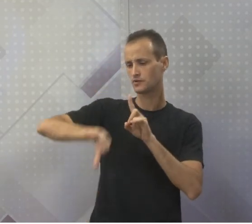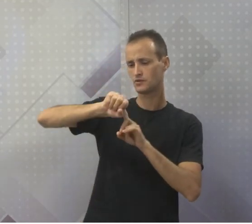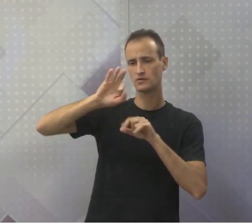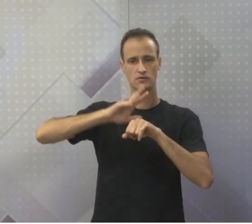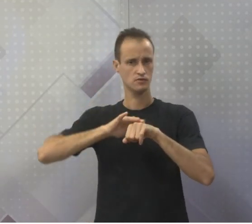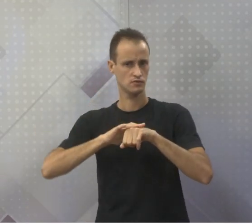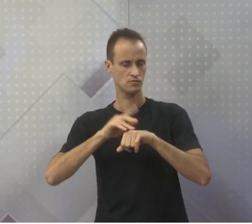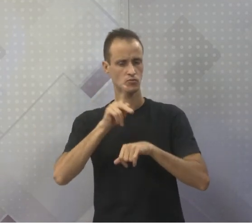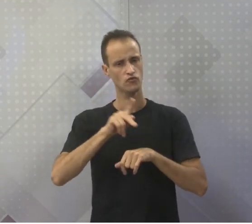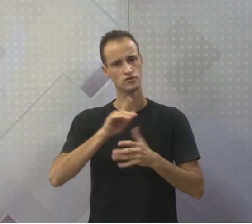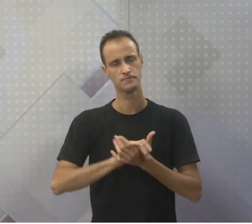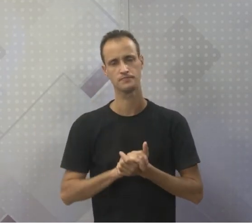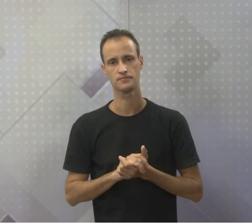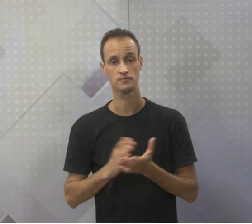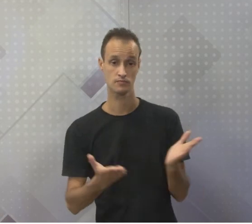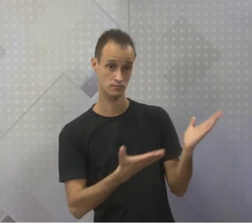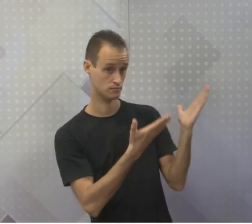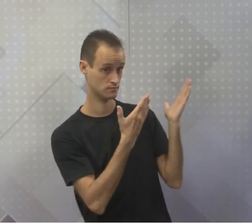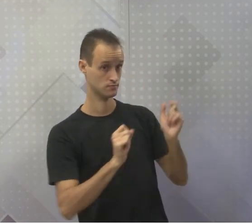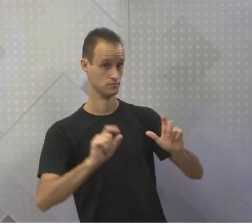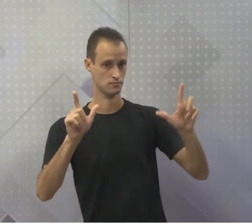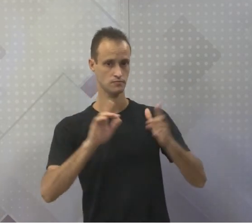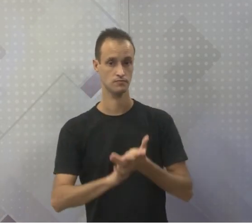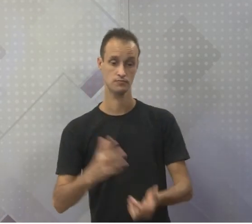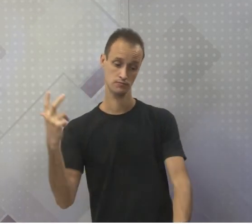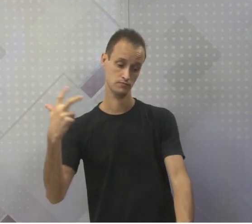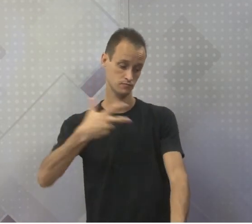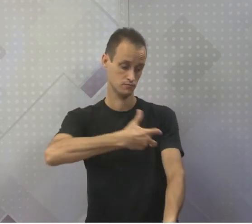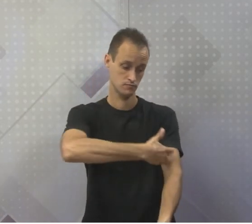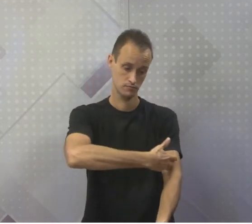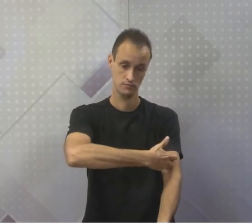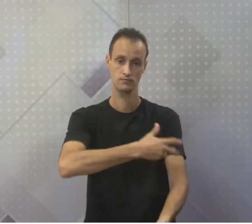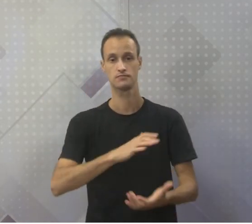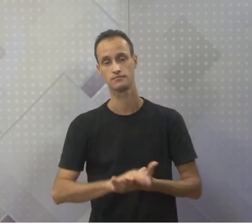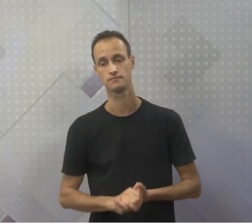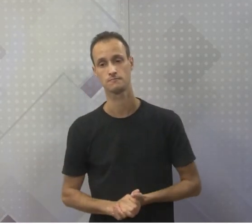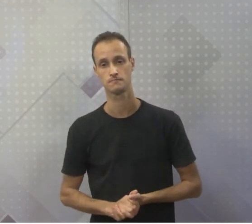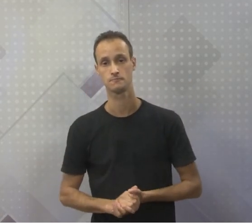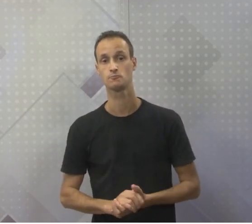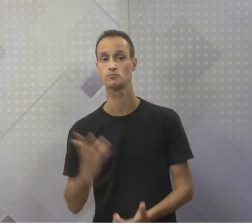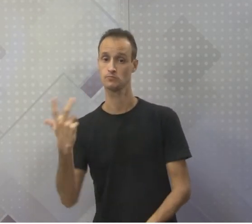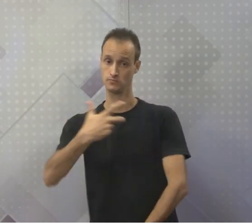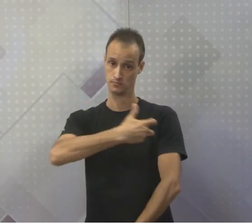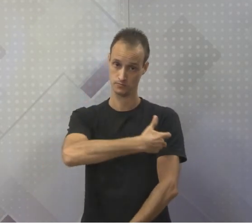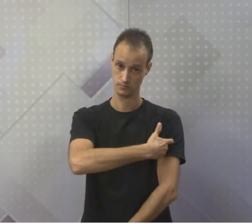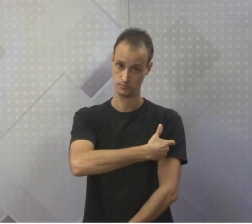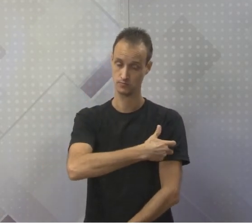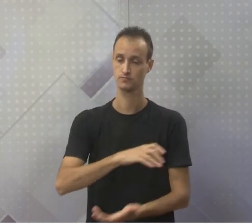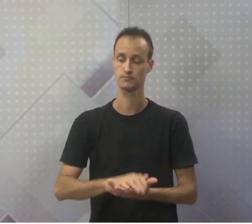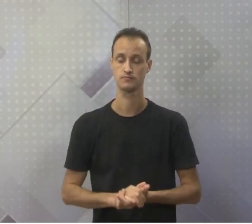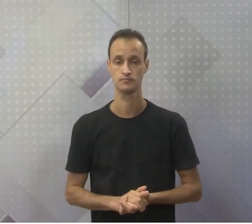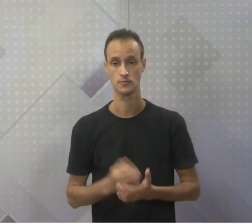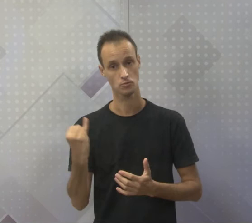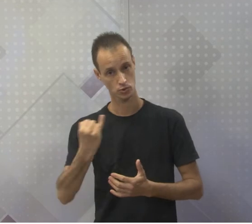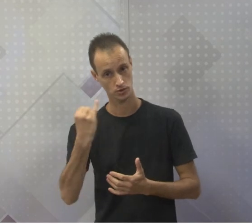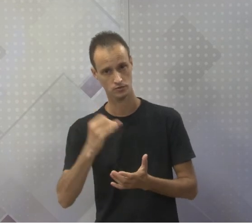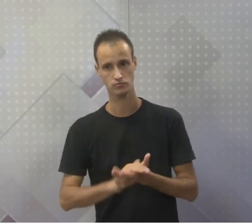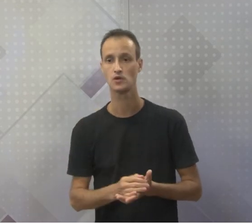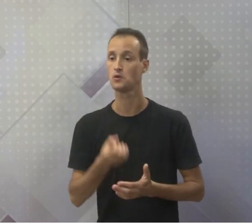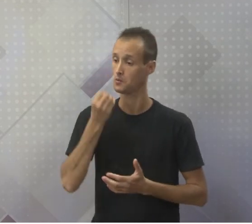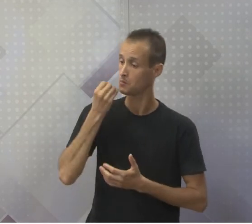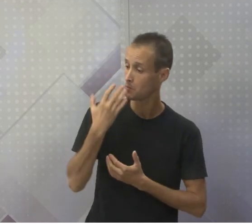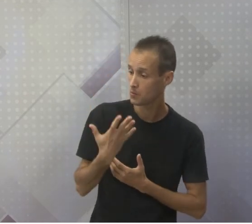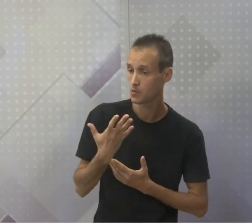professor Ângelo? Olha no slide aqui, ó. Tomar vacina. Pois é, há vacina contra essa doença. Bons hábitos